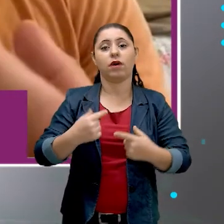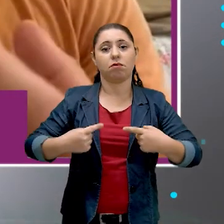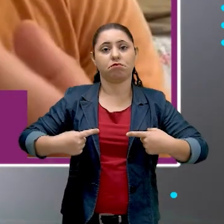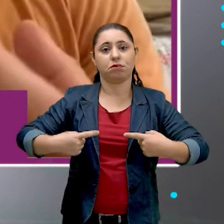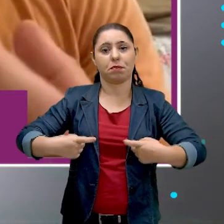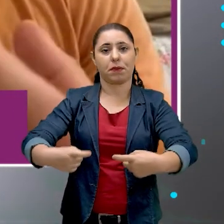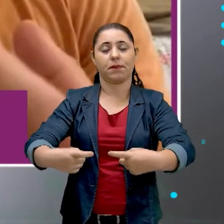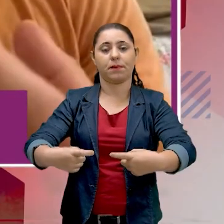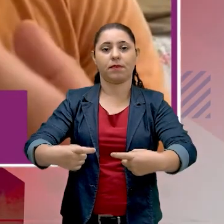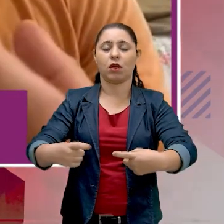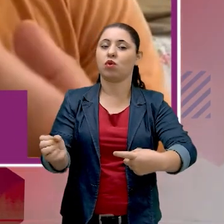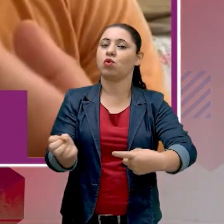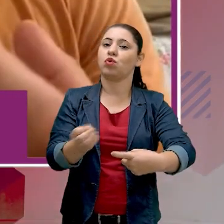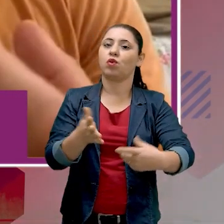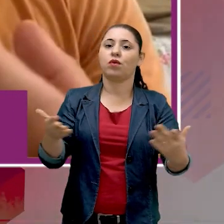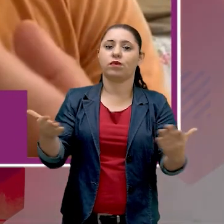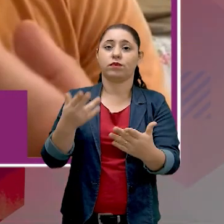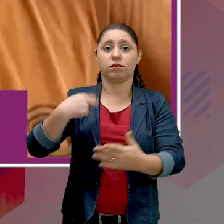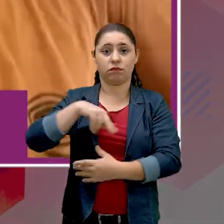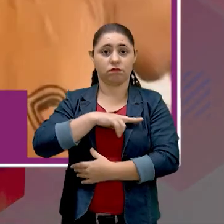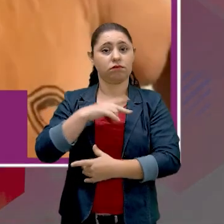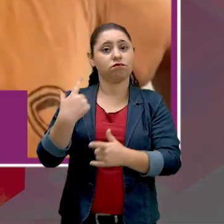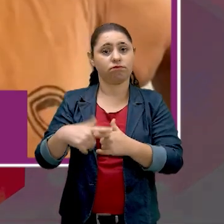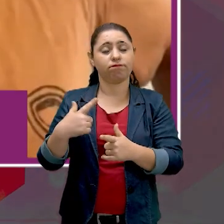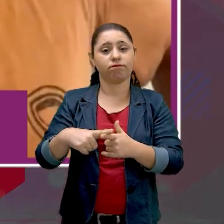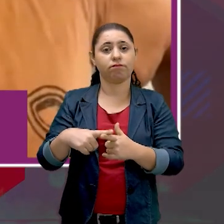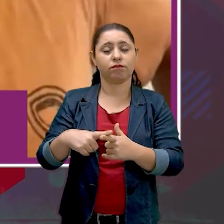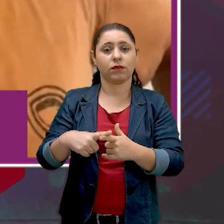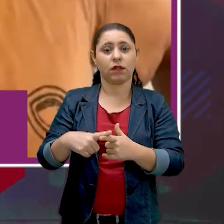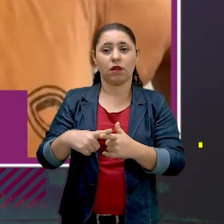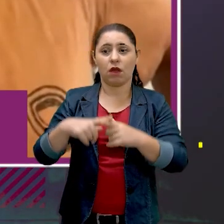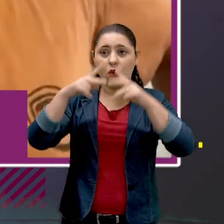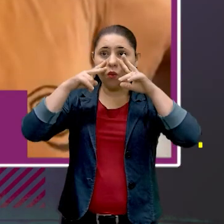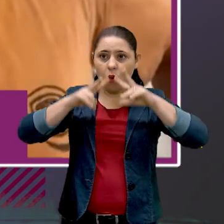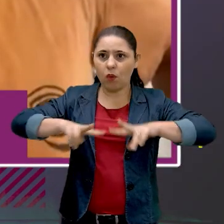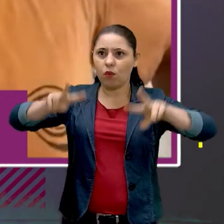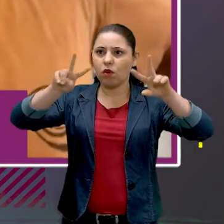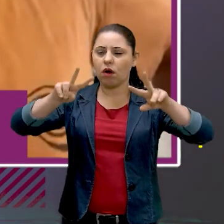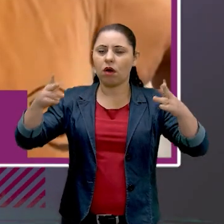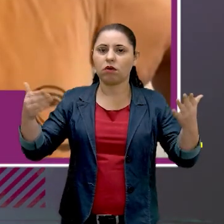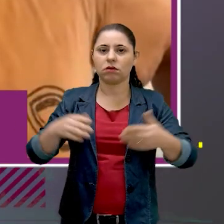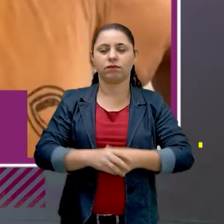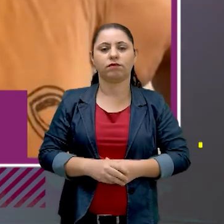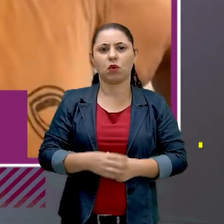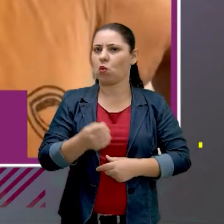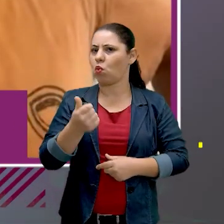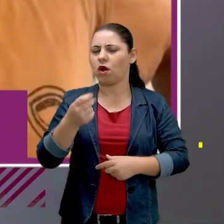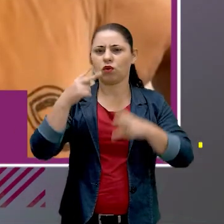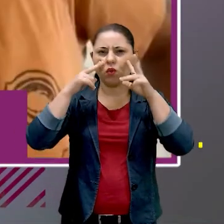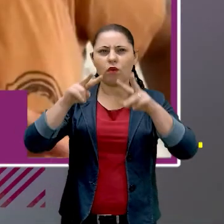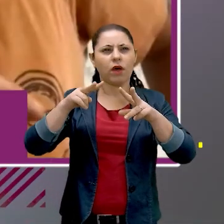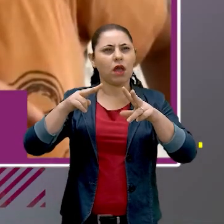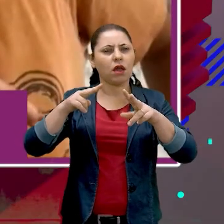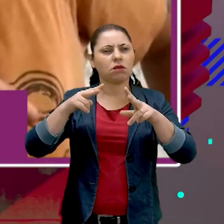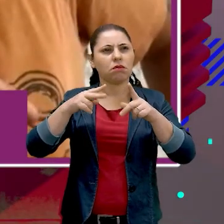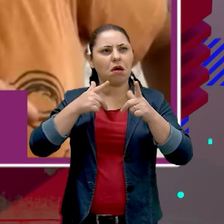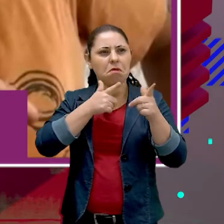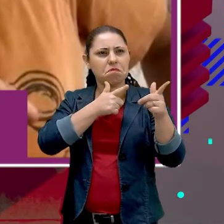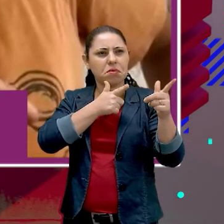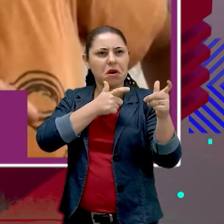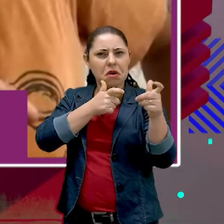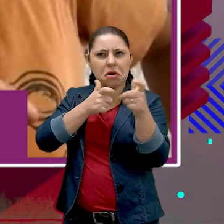É, de fato é. Tudo é muito novo hoje para nós, porque é muito mais intenso, muito mais visível. Veja que a gente quase não vê nada dos